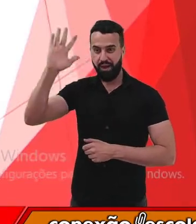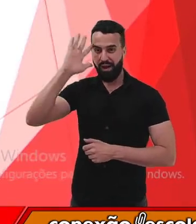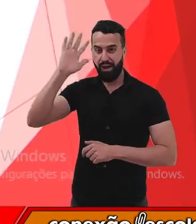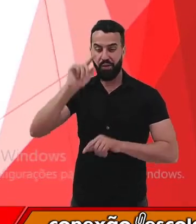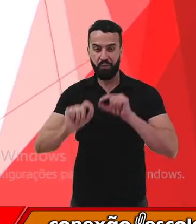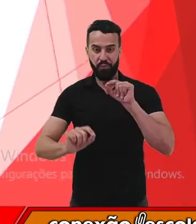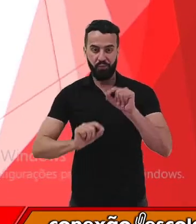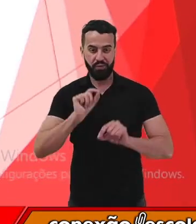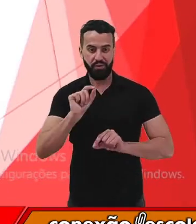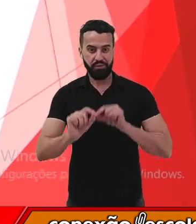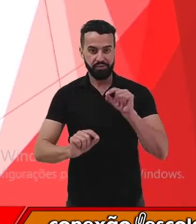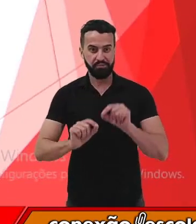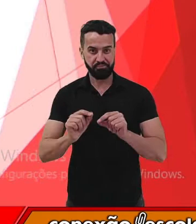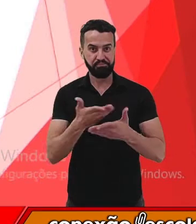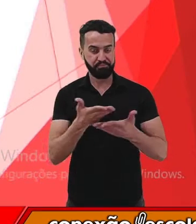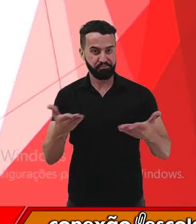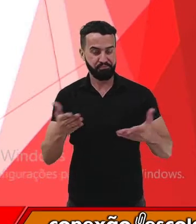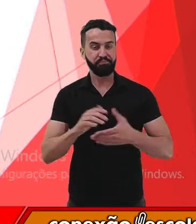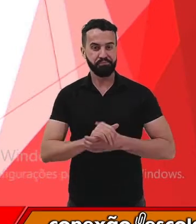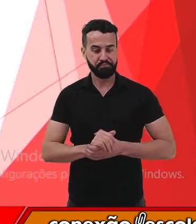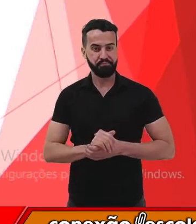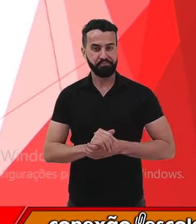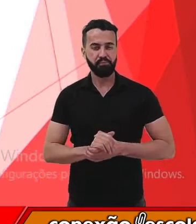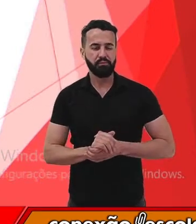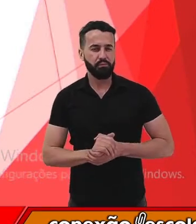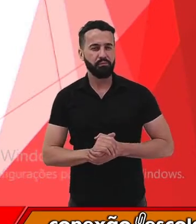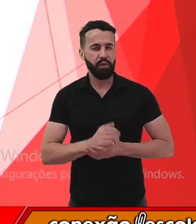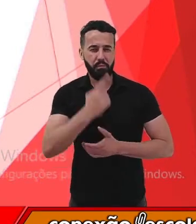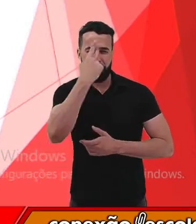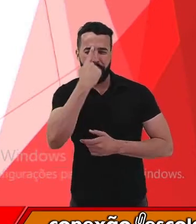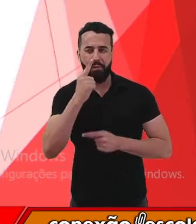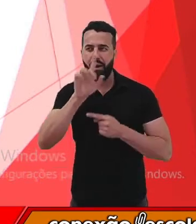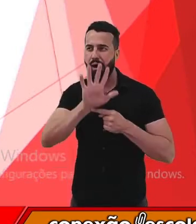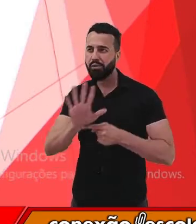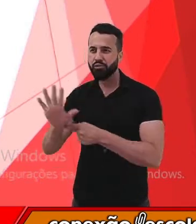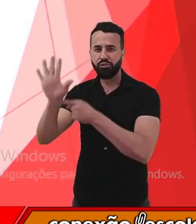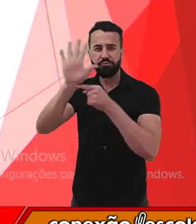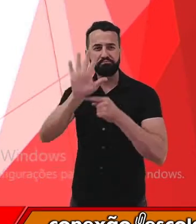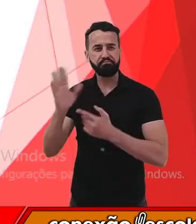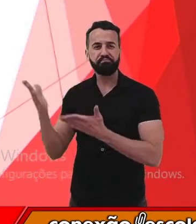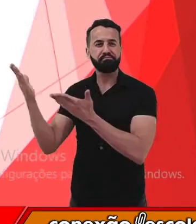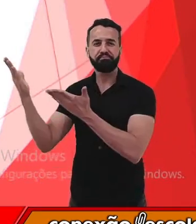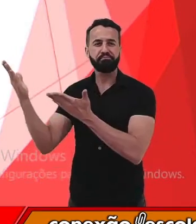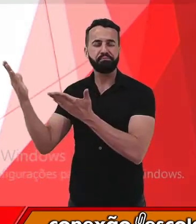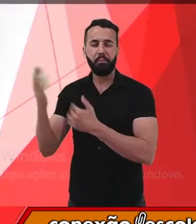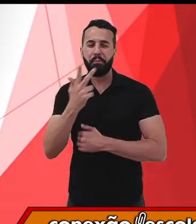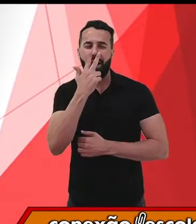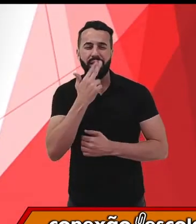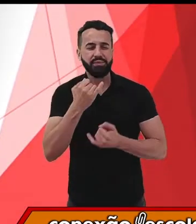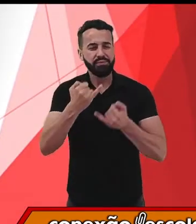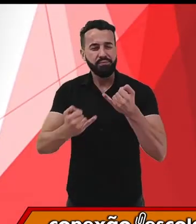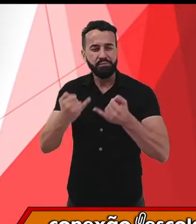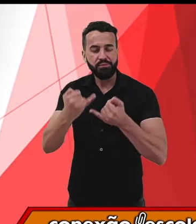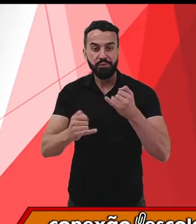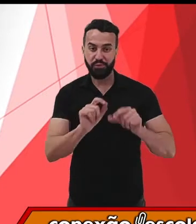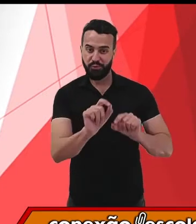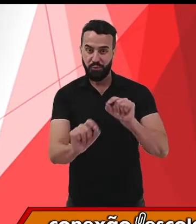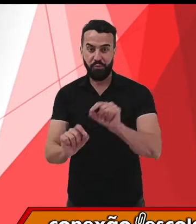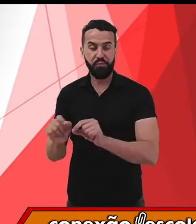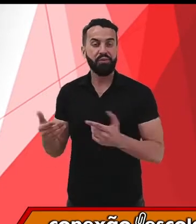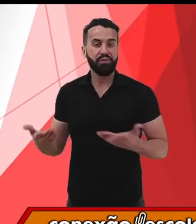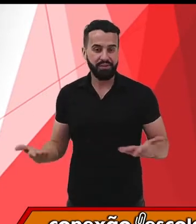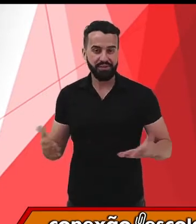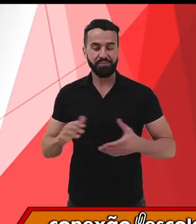sobre isso com vocês. Né? O que essas imagens remetem a vocês? O que elas possuem em comum? É como eu disse, nós enquanto